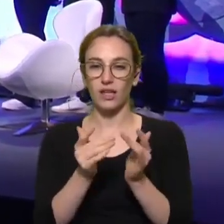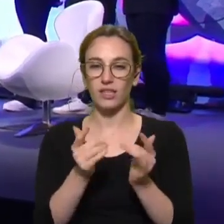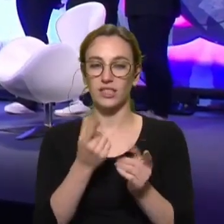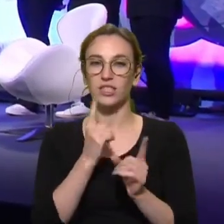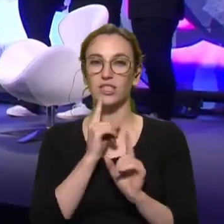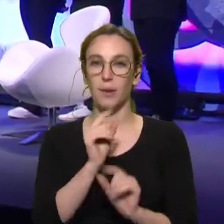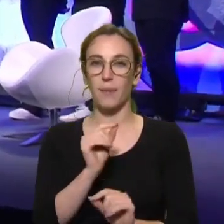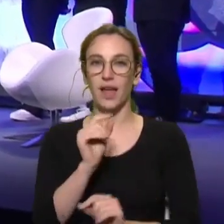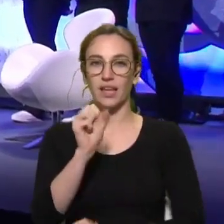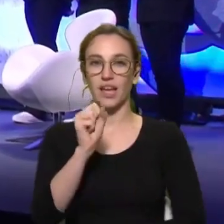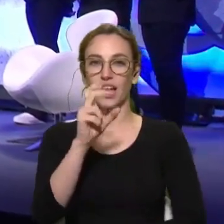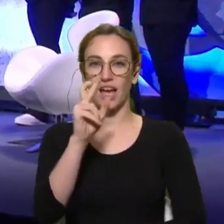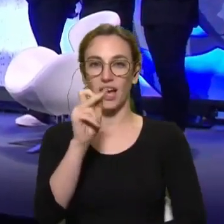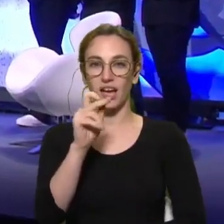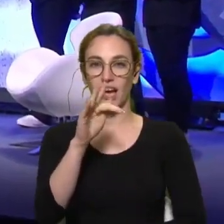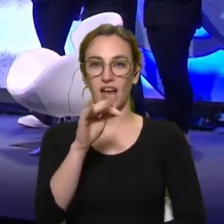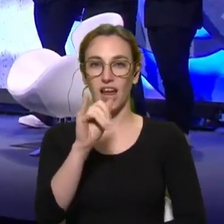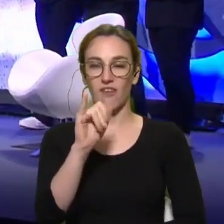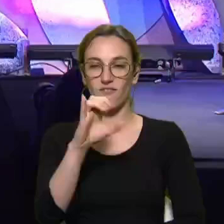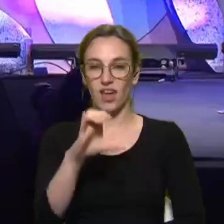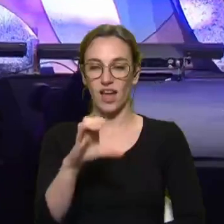Ground.